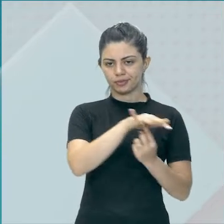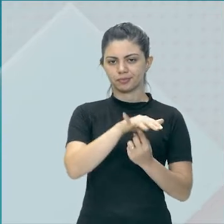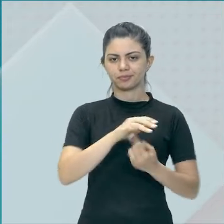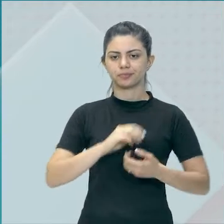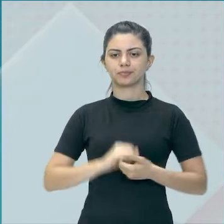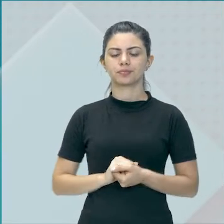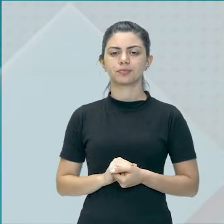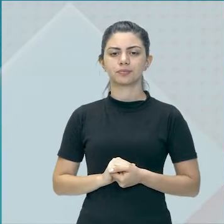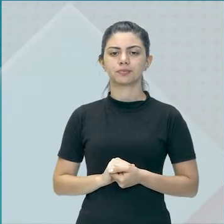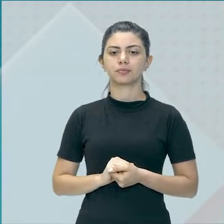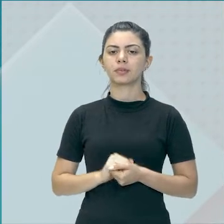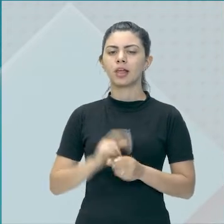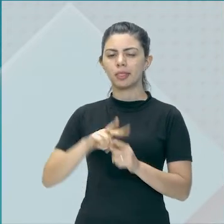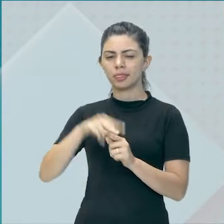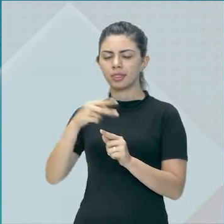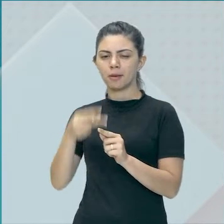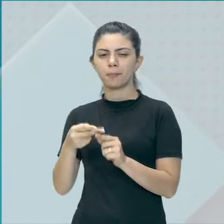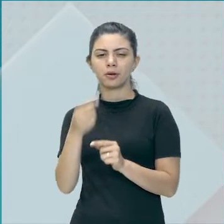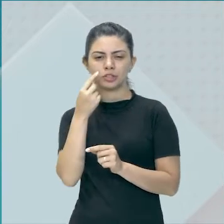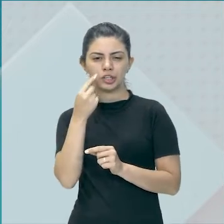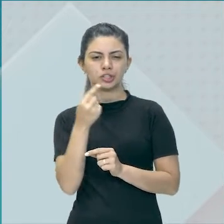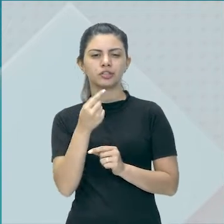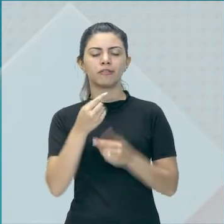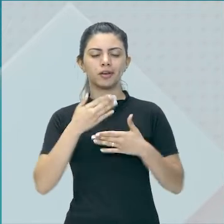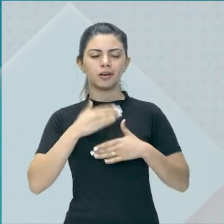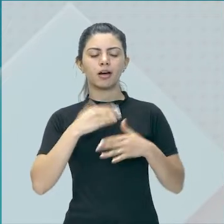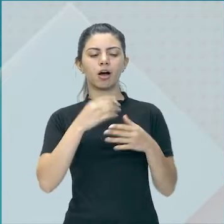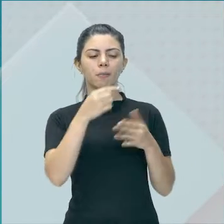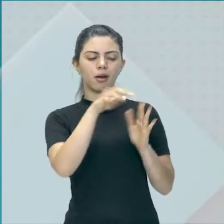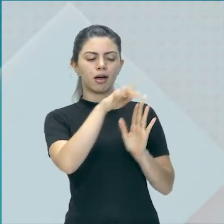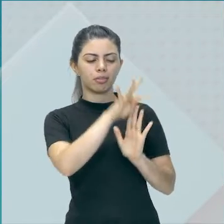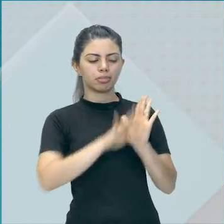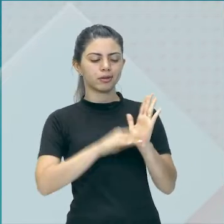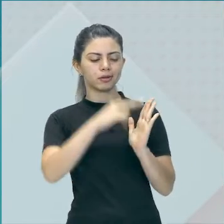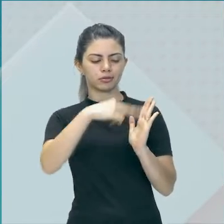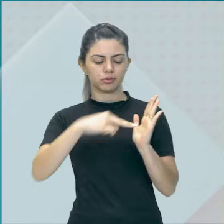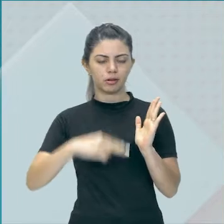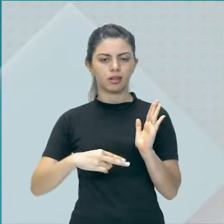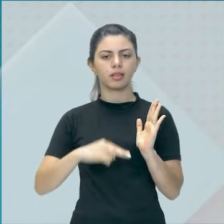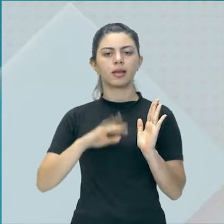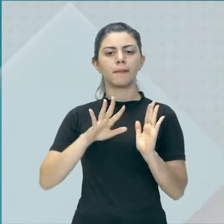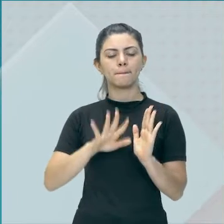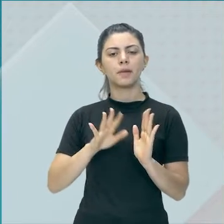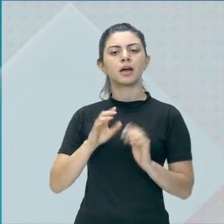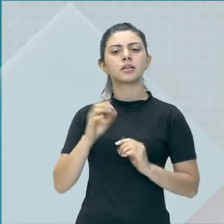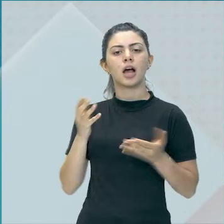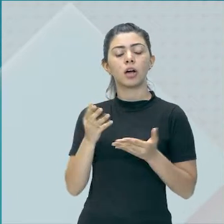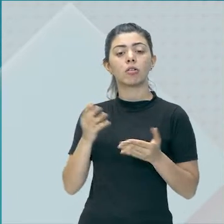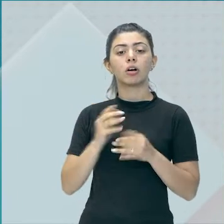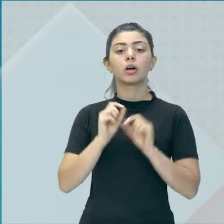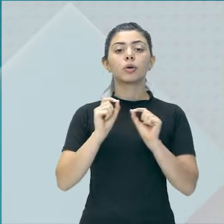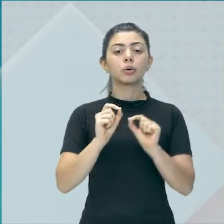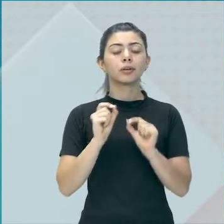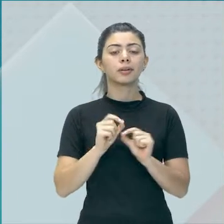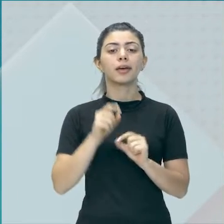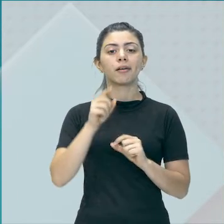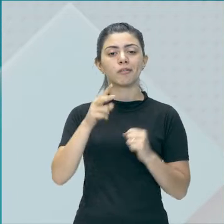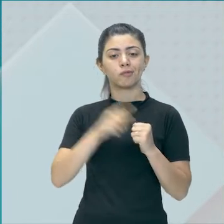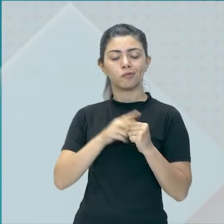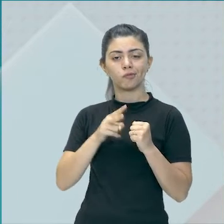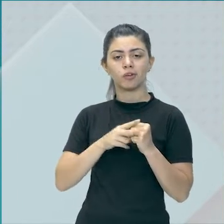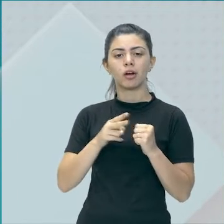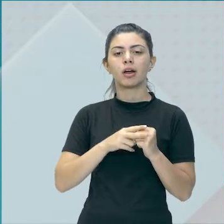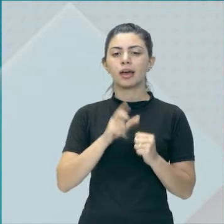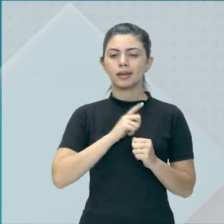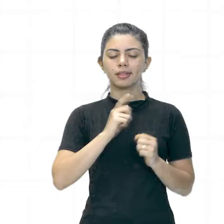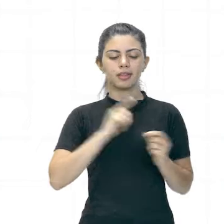feira. Daqui a pouquinho a gente vai ver com um pouquinho mais de calma esse texto, certo? Eu quero já mostrar para vocês também um vocabulário relacionado a esse